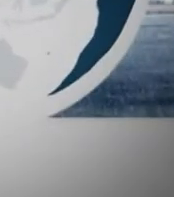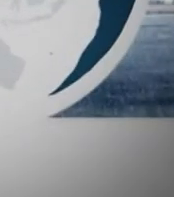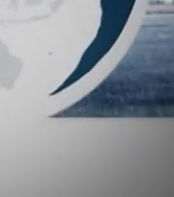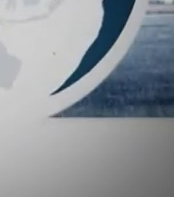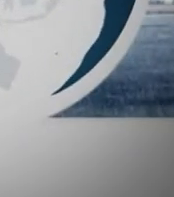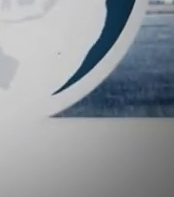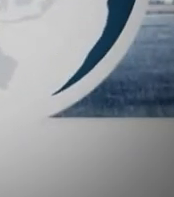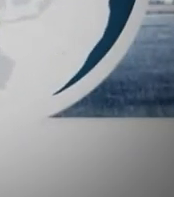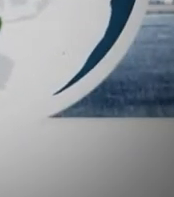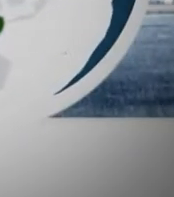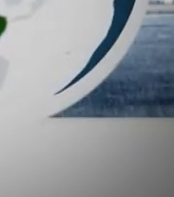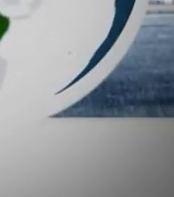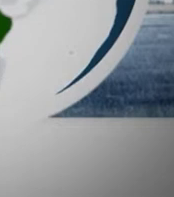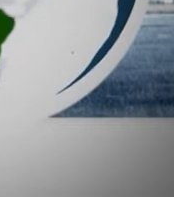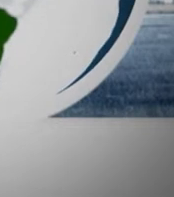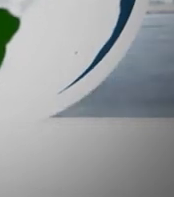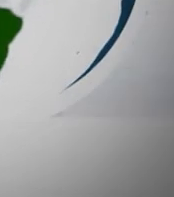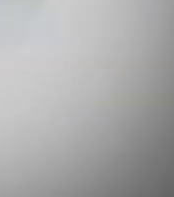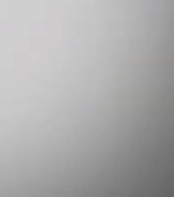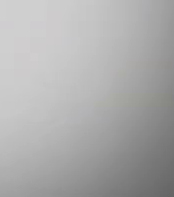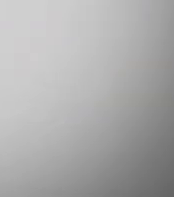Tchau. Tchau.